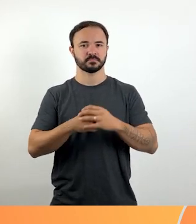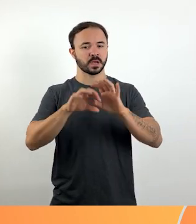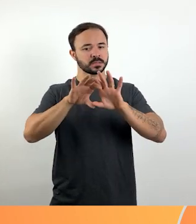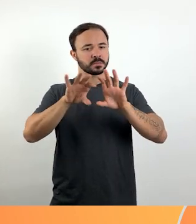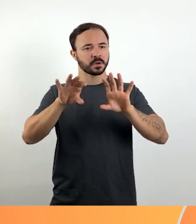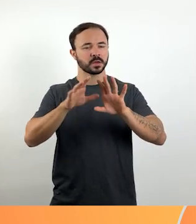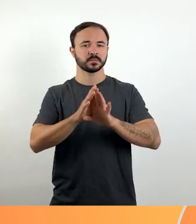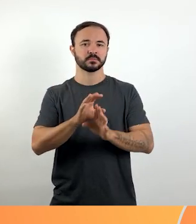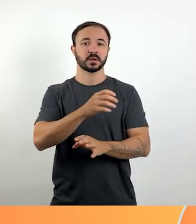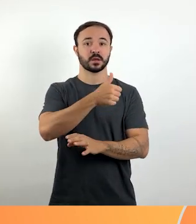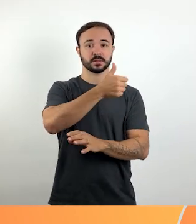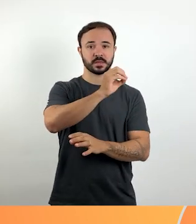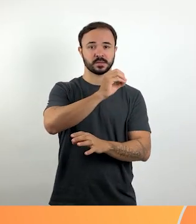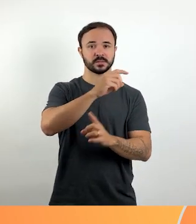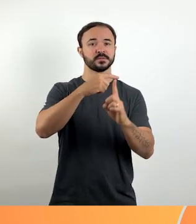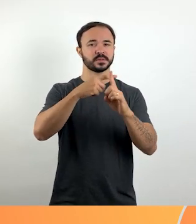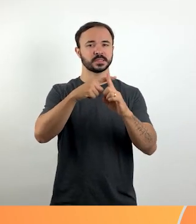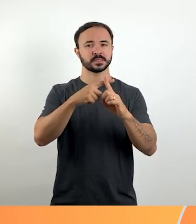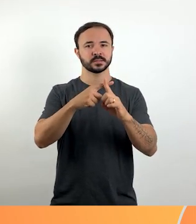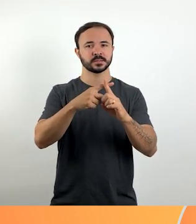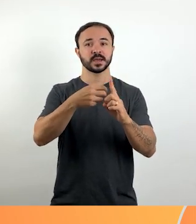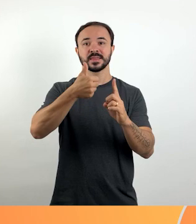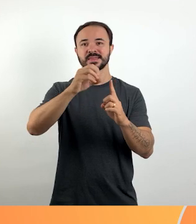vezes 10A mais B